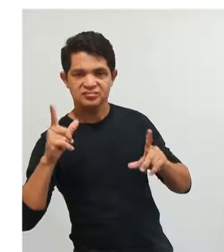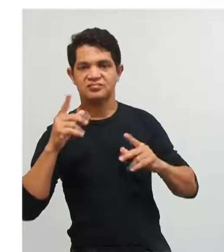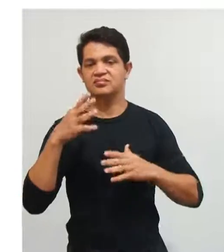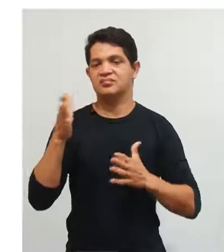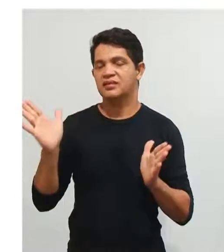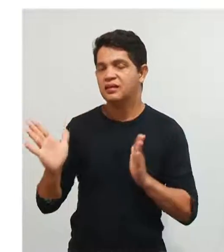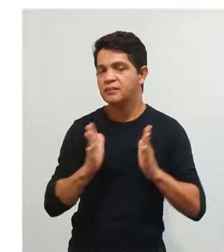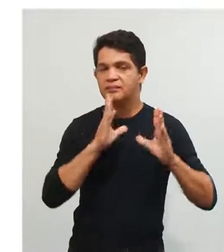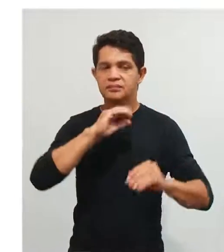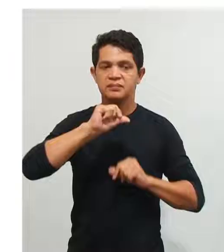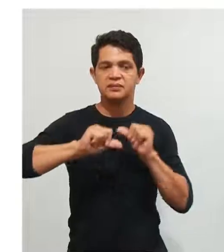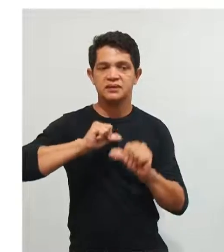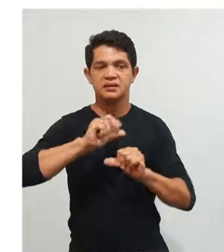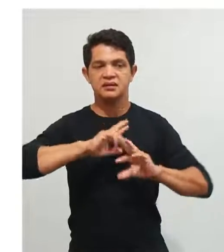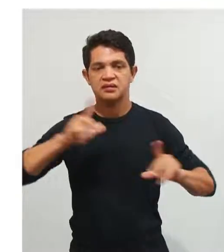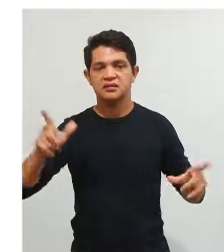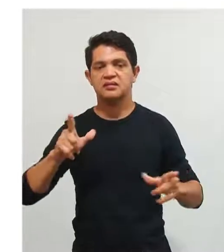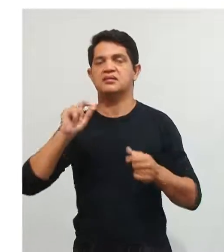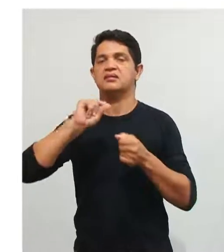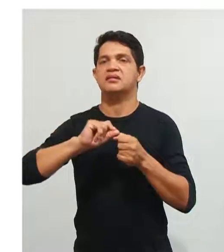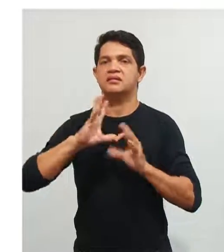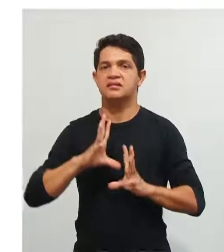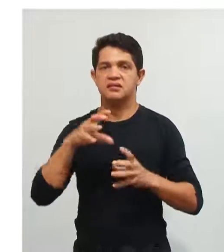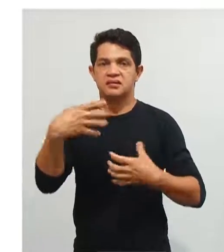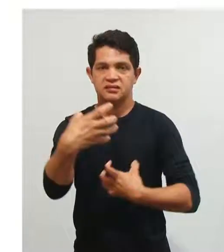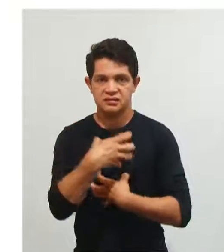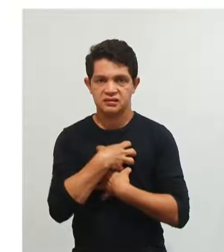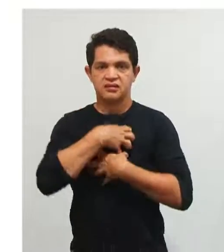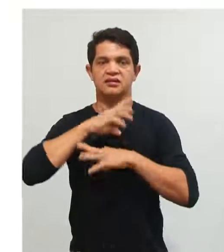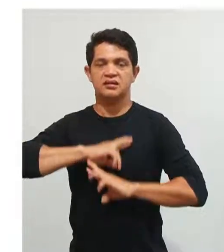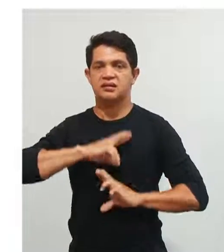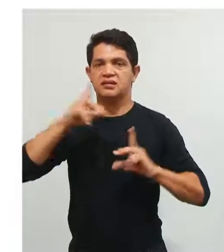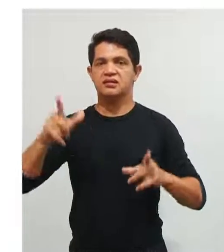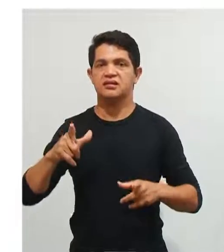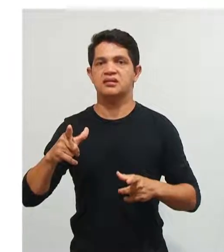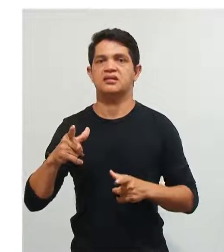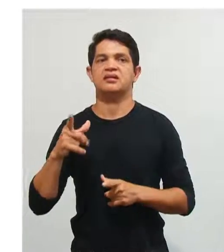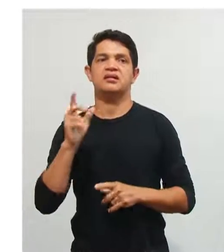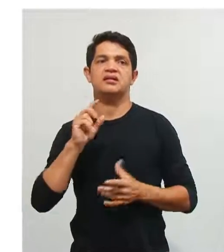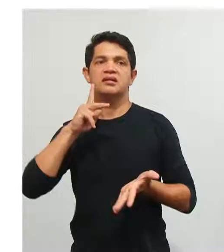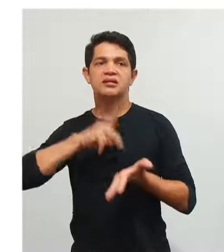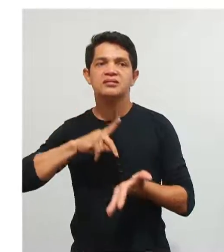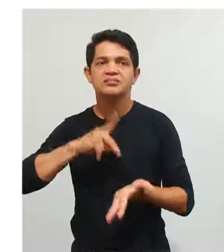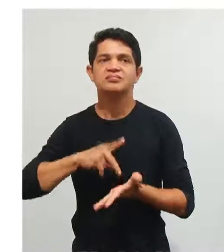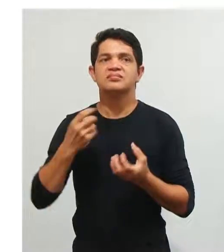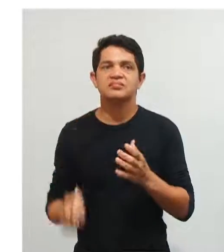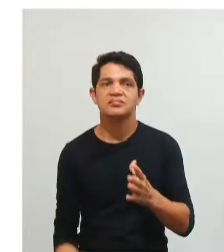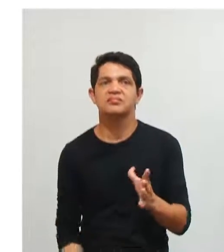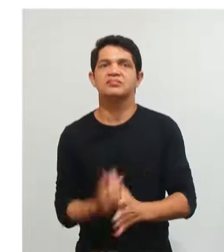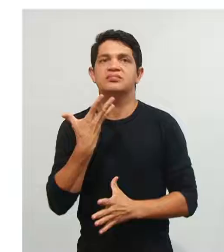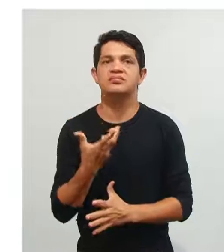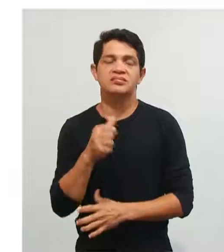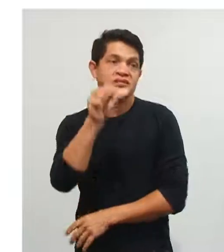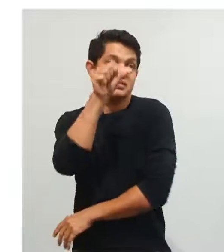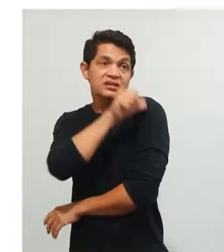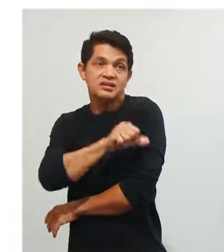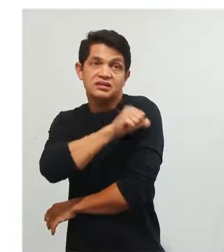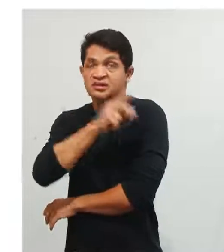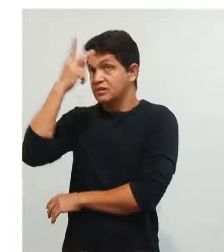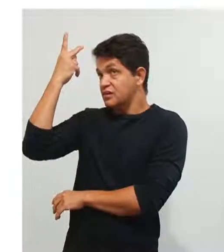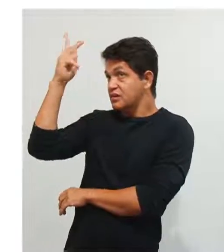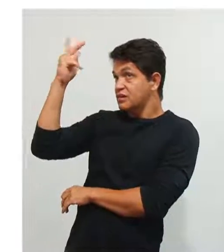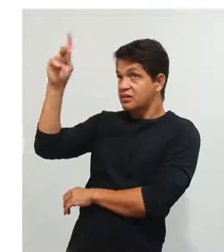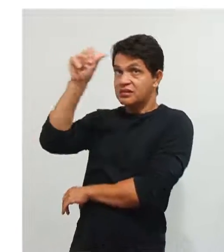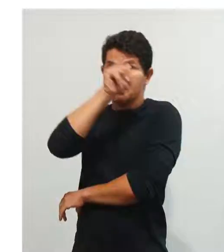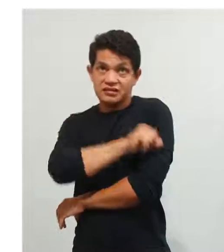sofisticada, ritmo sincopado. A bossa nova é um gênero musical surgido no Rio de Janeiro, no final